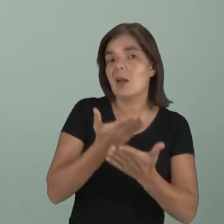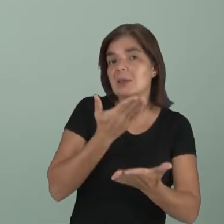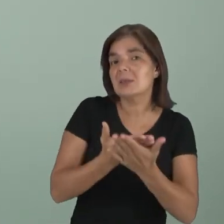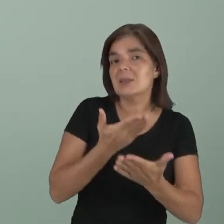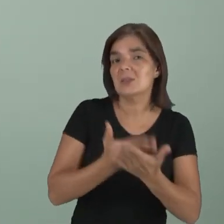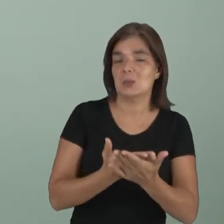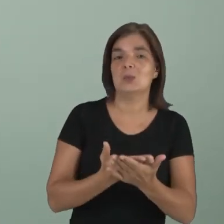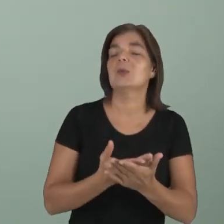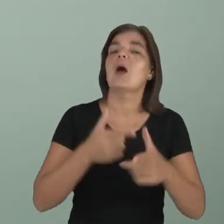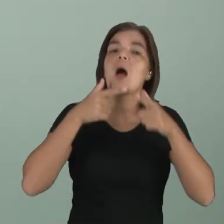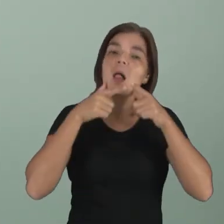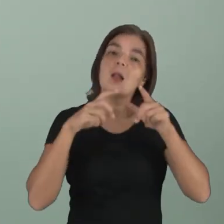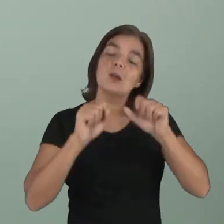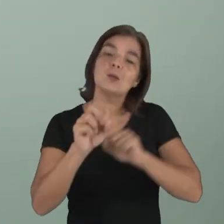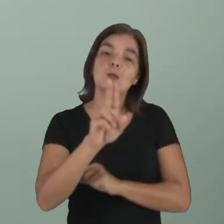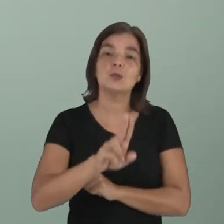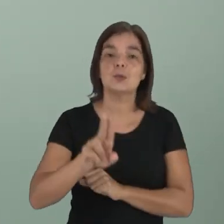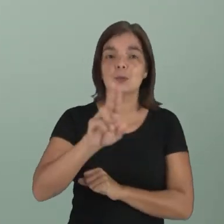formal é